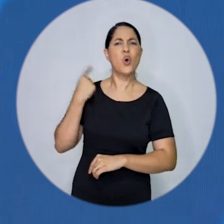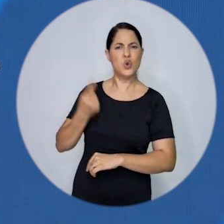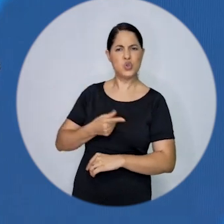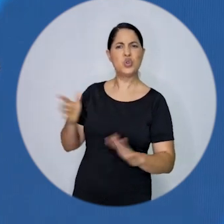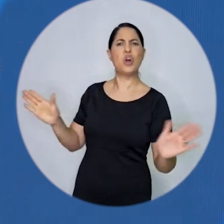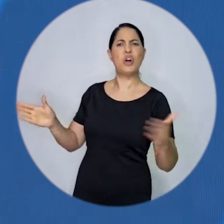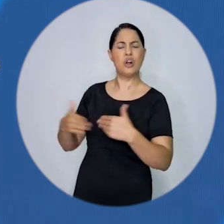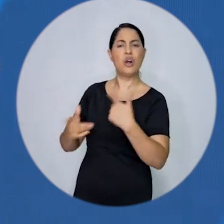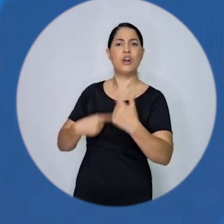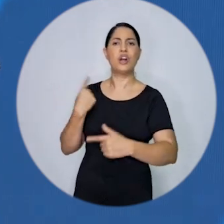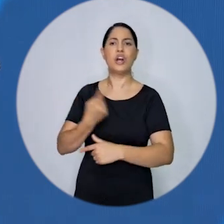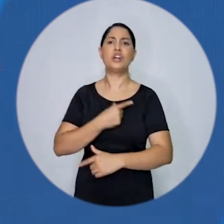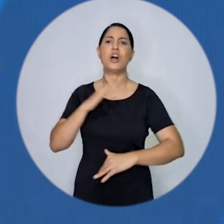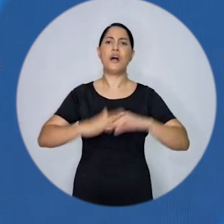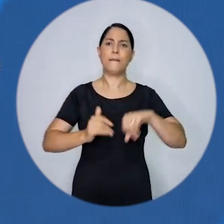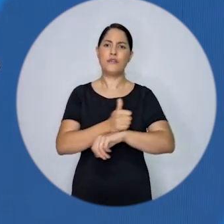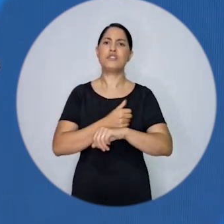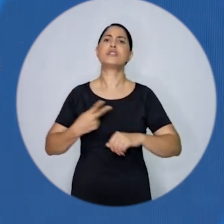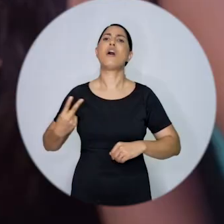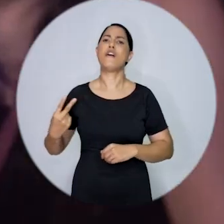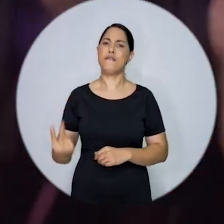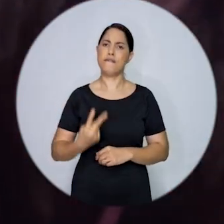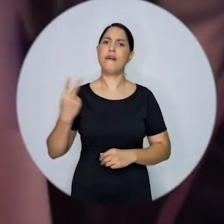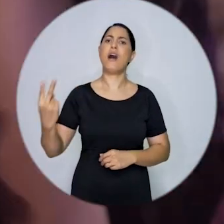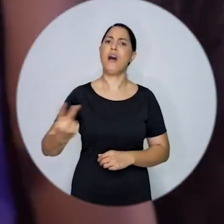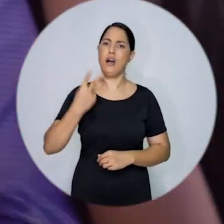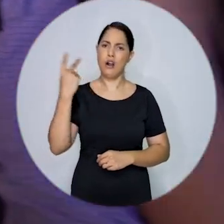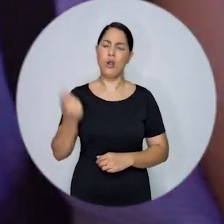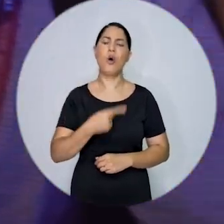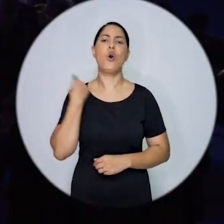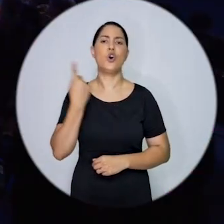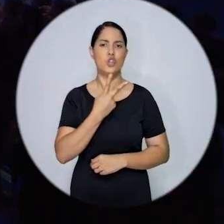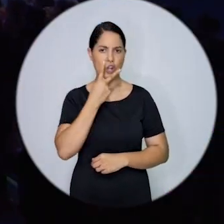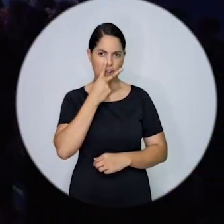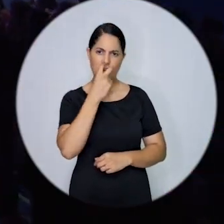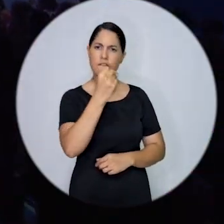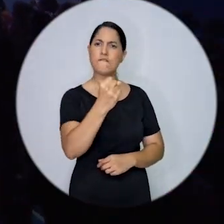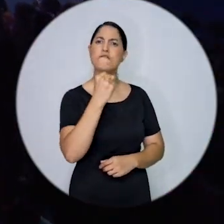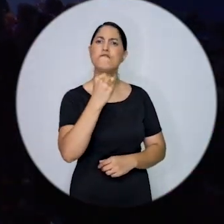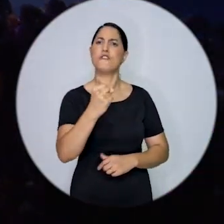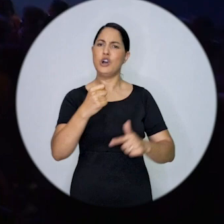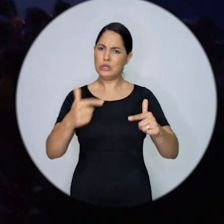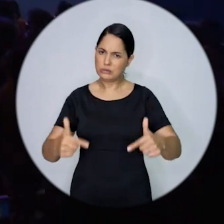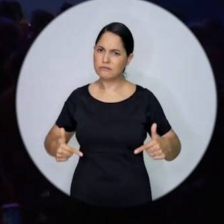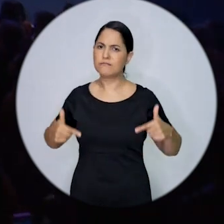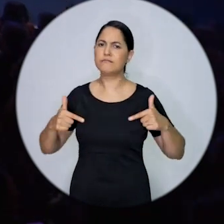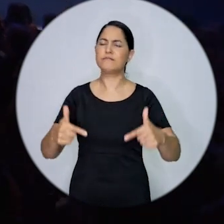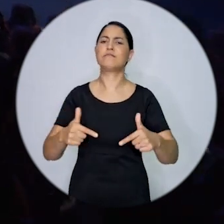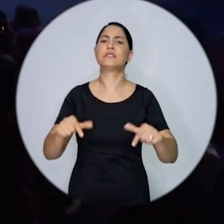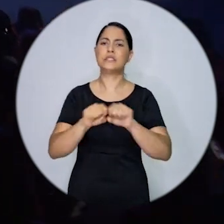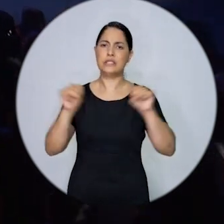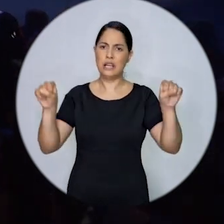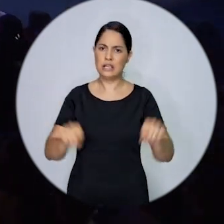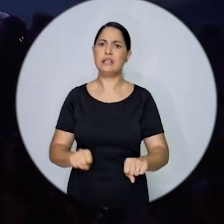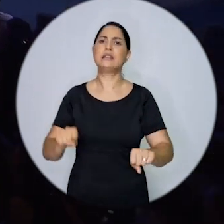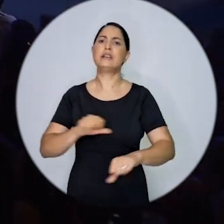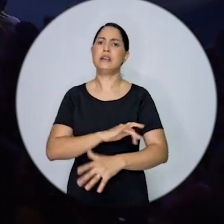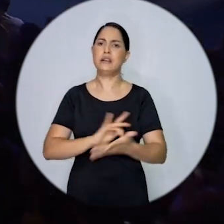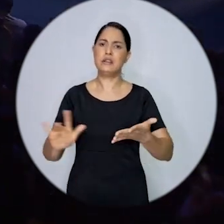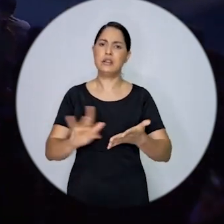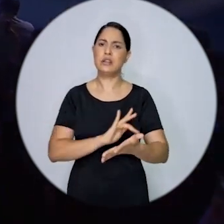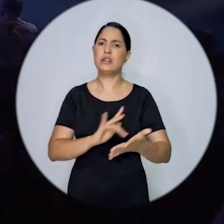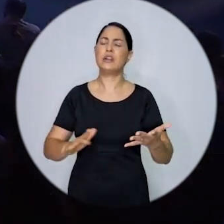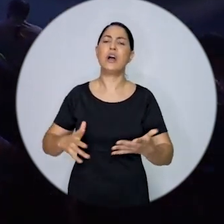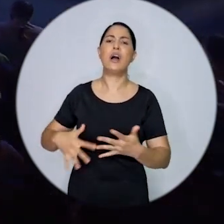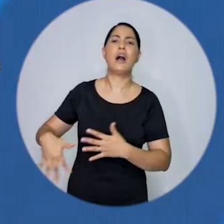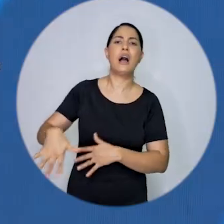como forma de valorizar a nossa profissão. Envidaremos esforços para unificar o sistema digital em